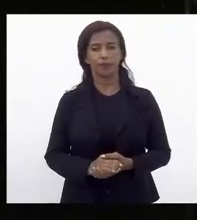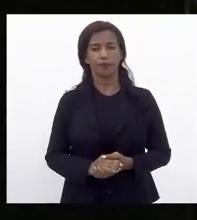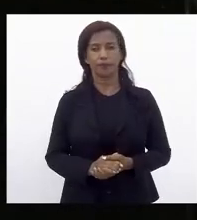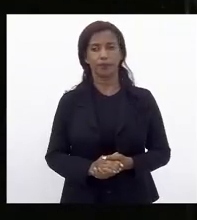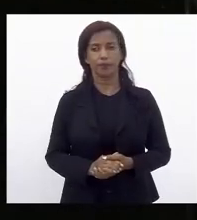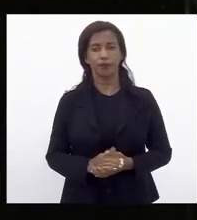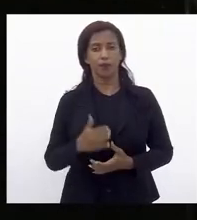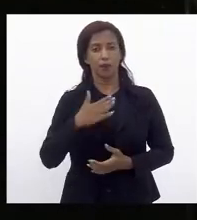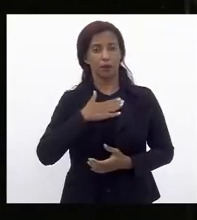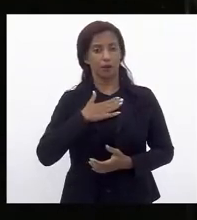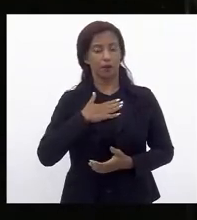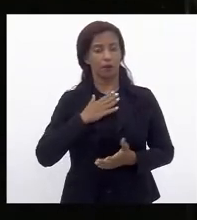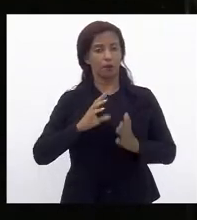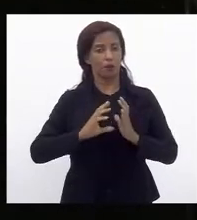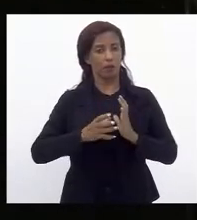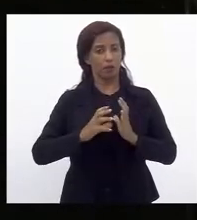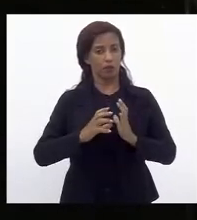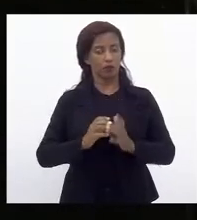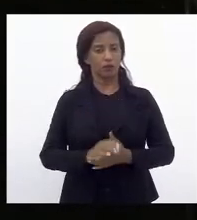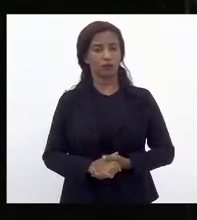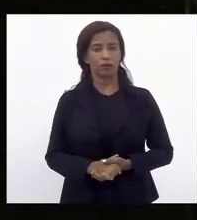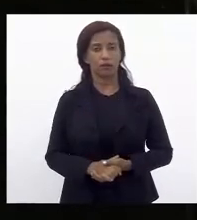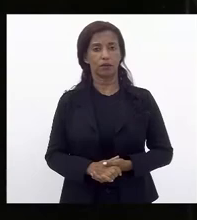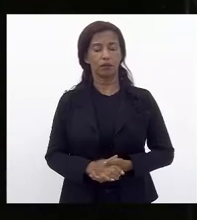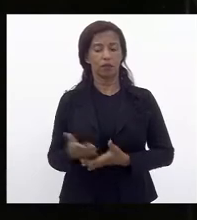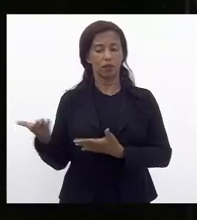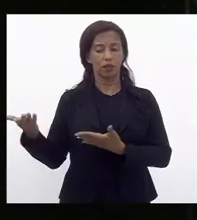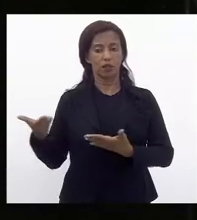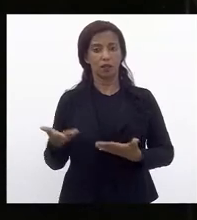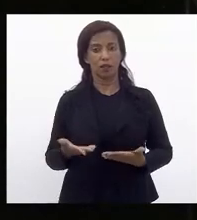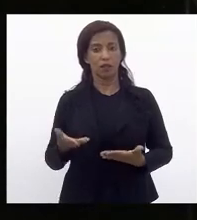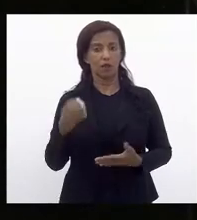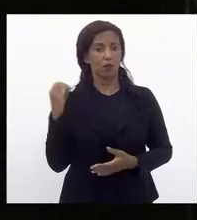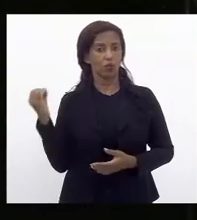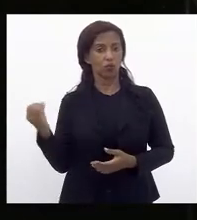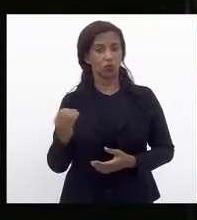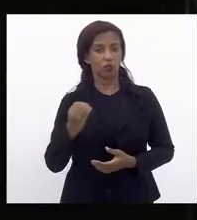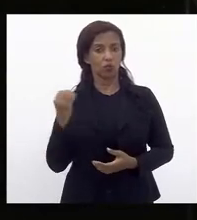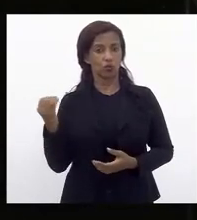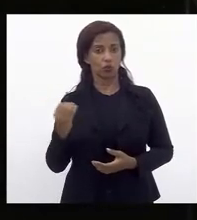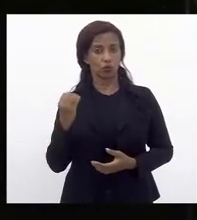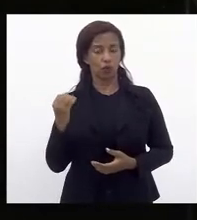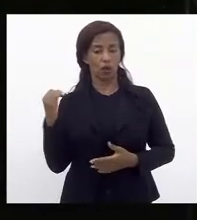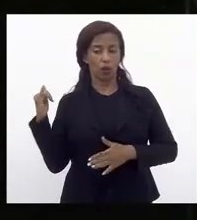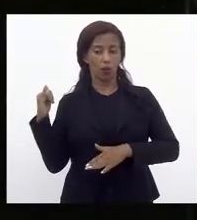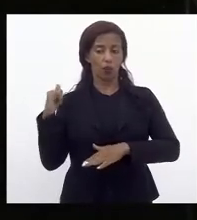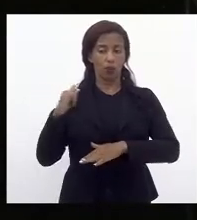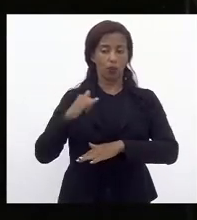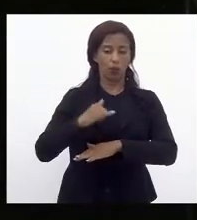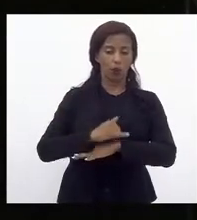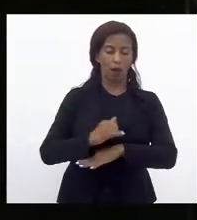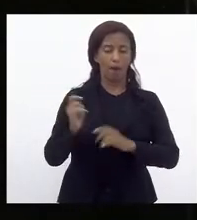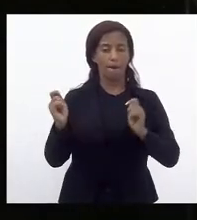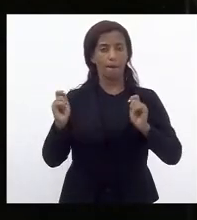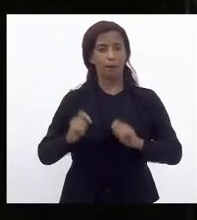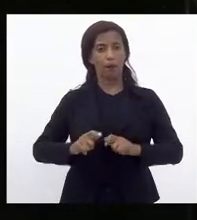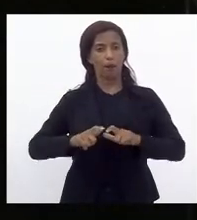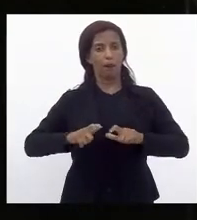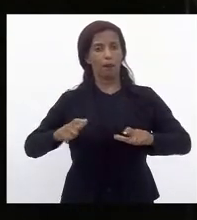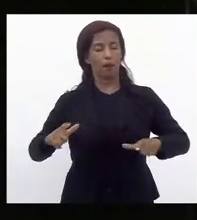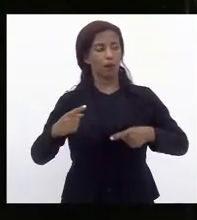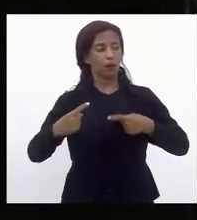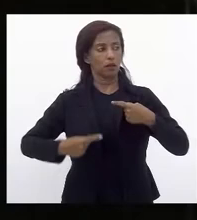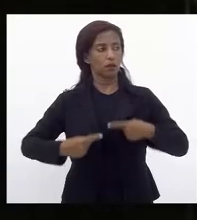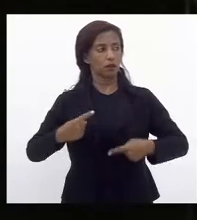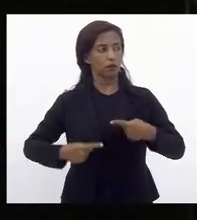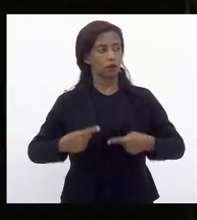do meu próprio partido que vieram do Rio Grande do Sul para que a gente pudesse ampliar esse debate